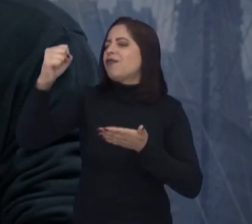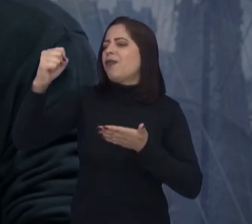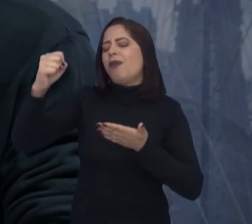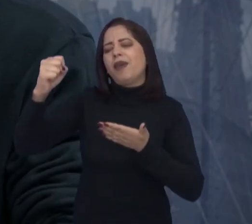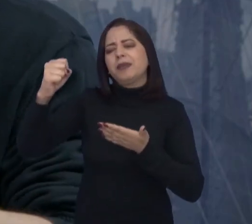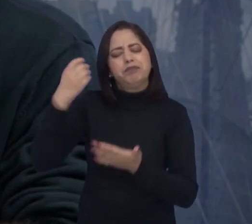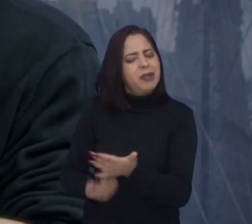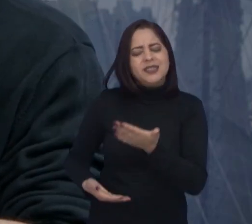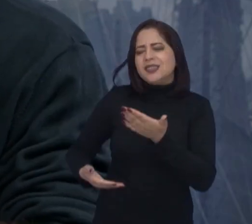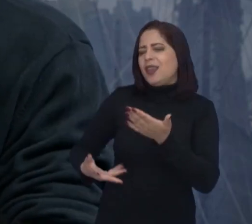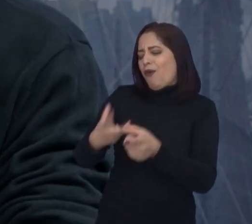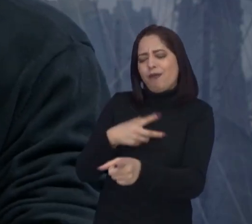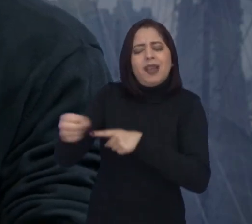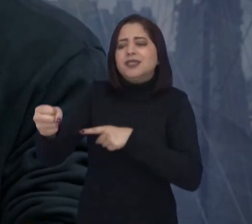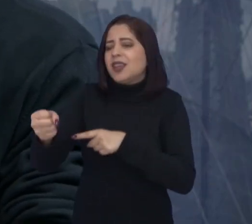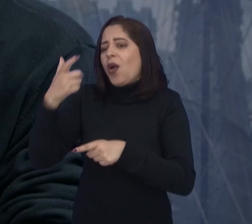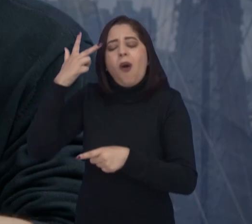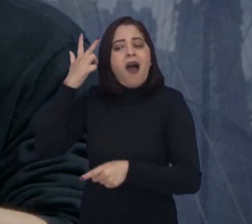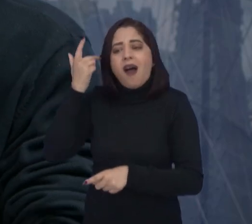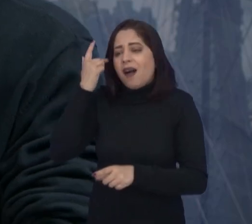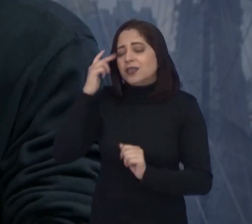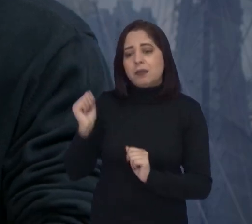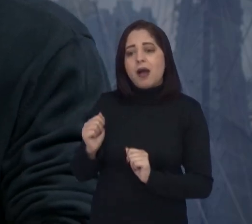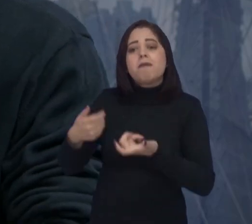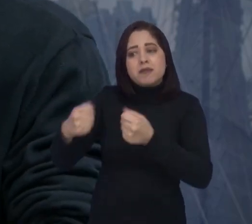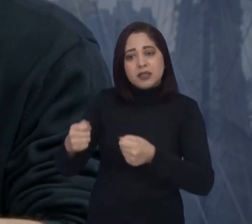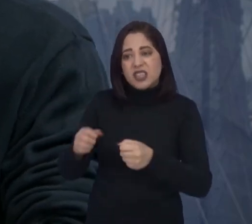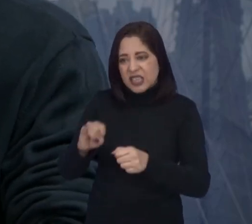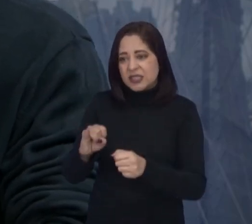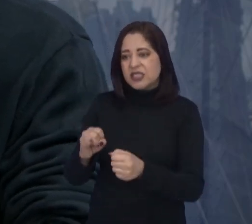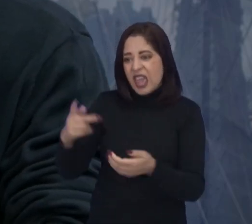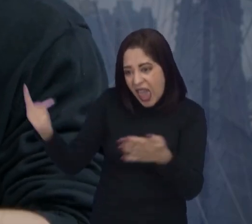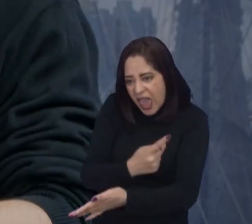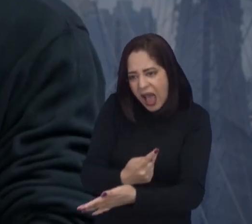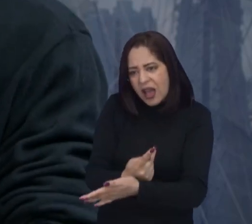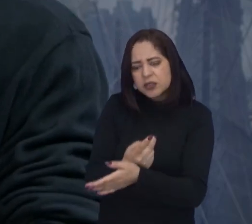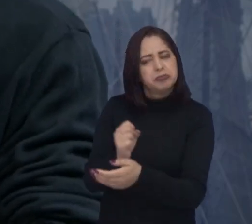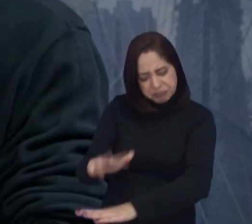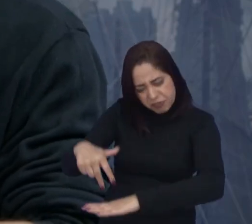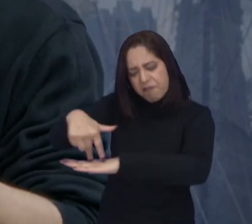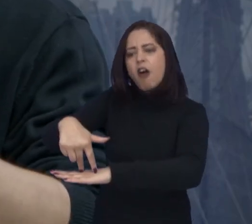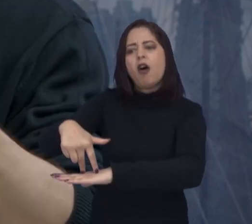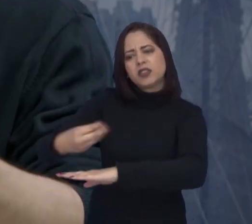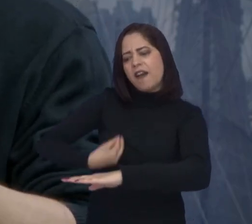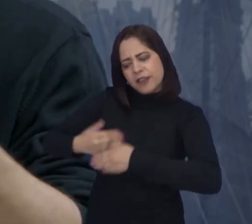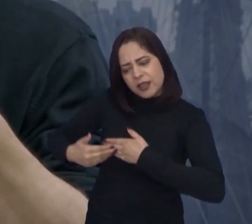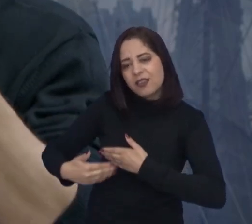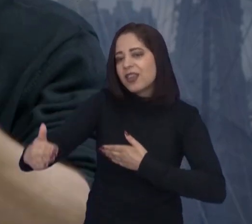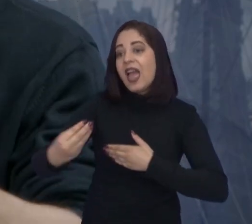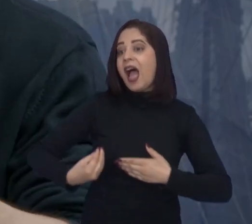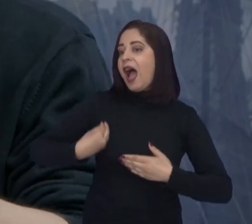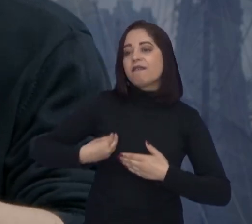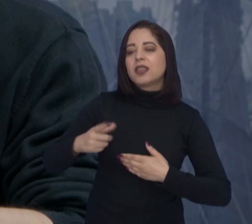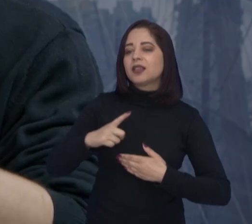Nietzsche. Ele sempre fala isso, o eterno retorno. Então, volte. Você caiu, você vai ter transformações e depois você vai cair de novo. A vida são bolhas, né? Tem bolhas